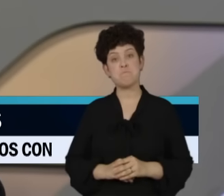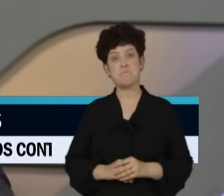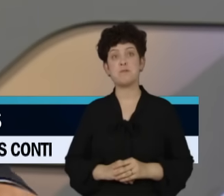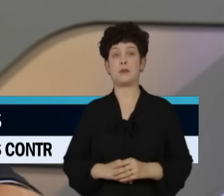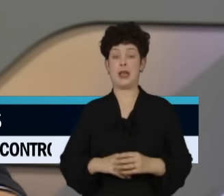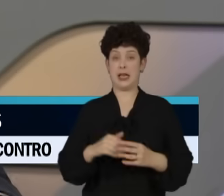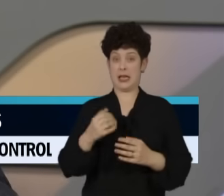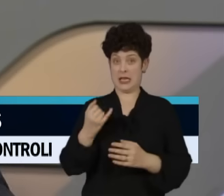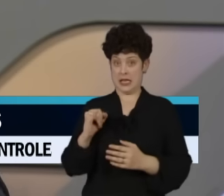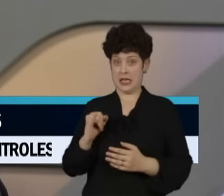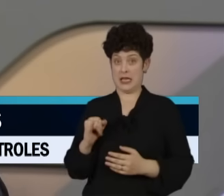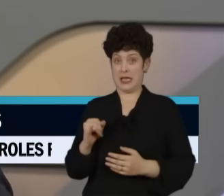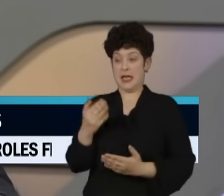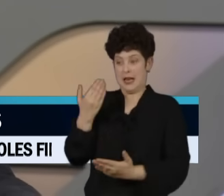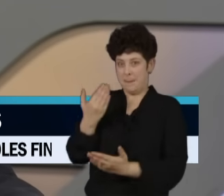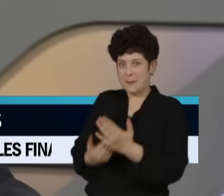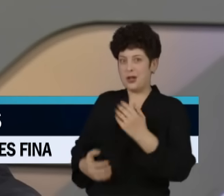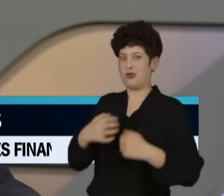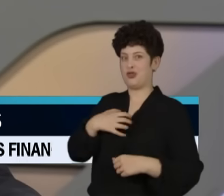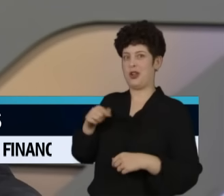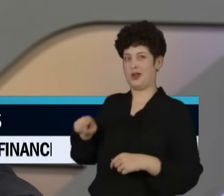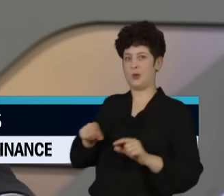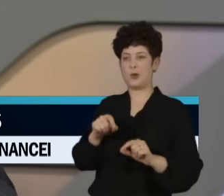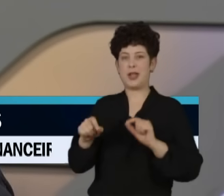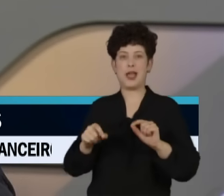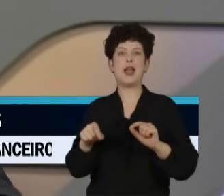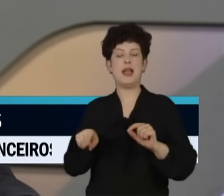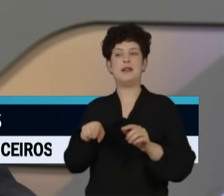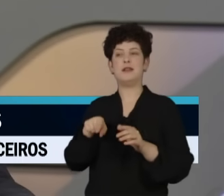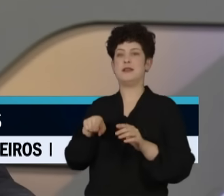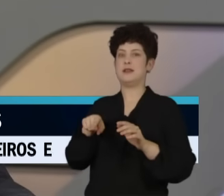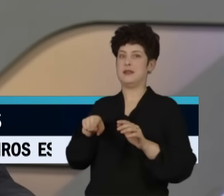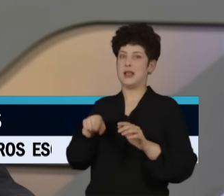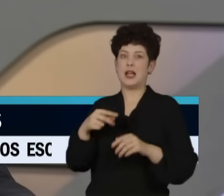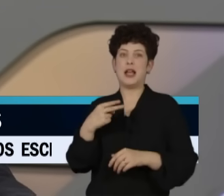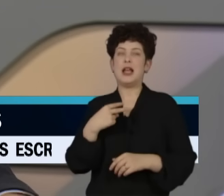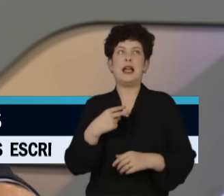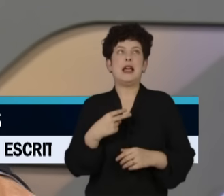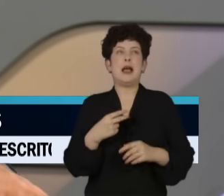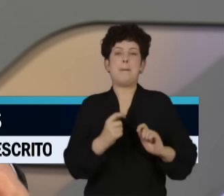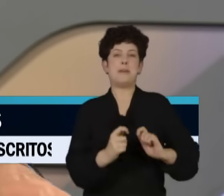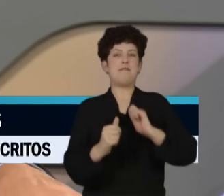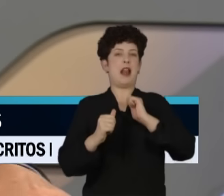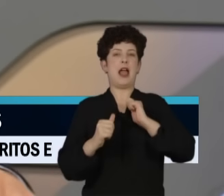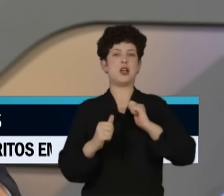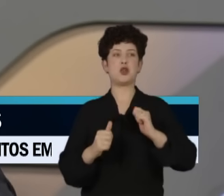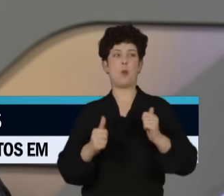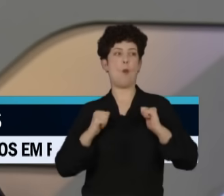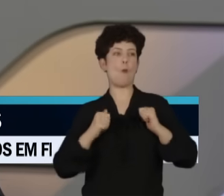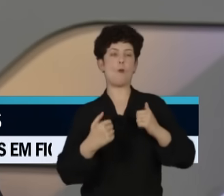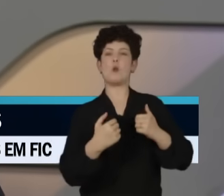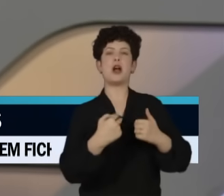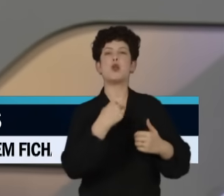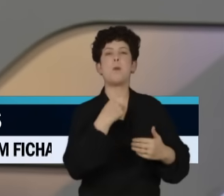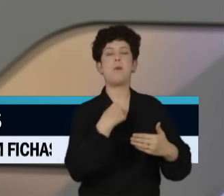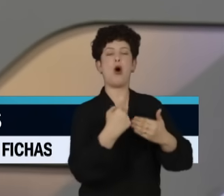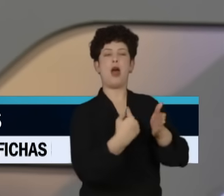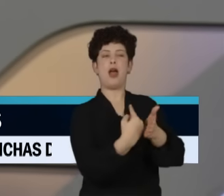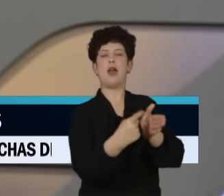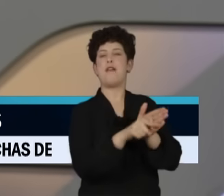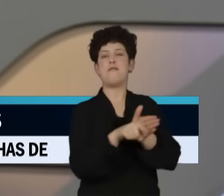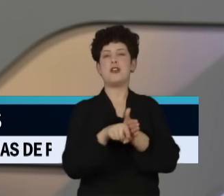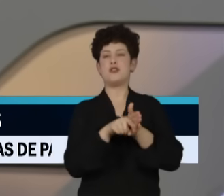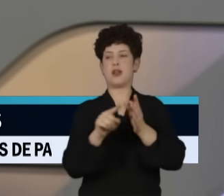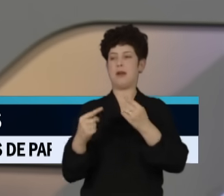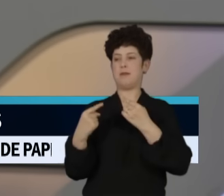perdendo como ele perdeu o foro privilegiado, ele não tem mais esse foro, ele corre um sério risco